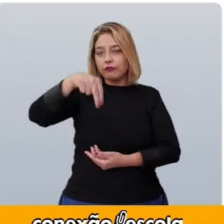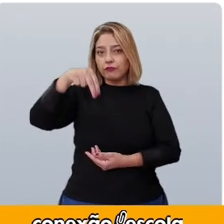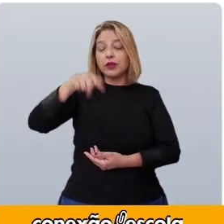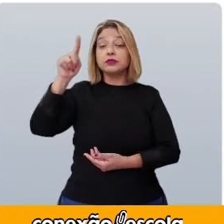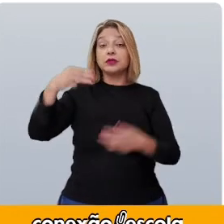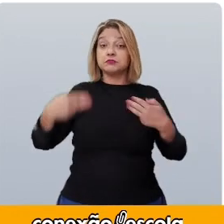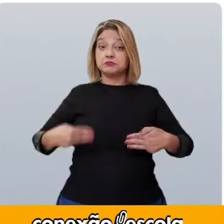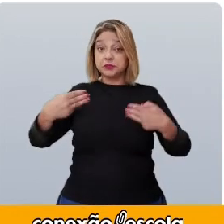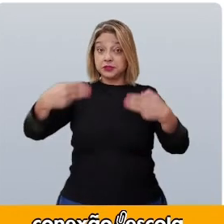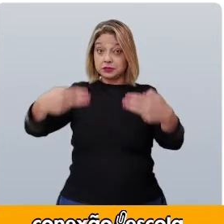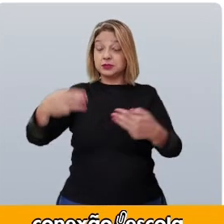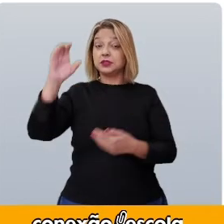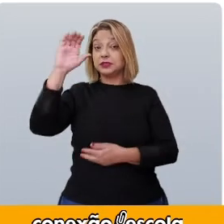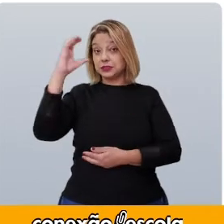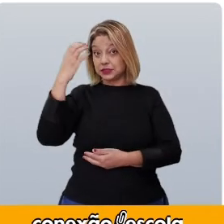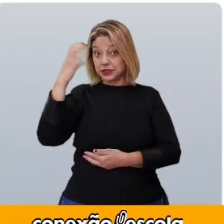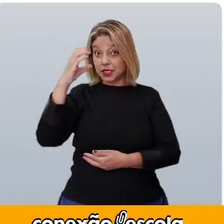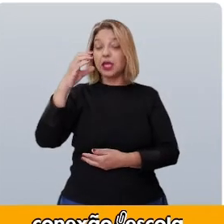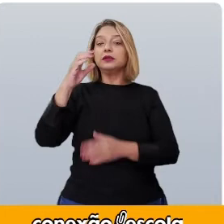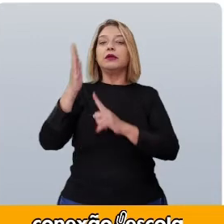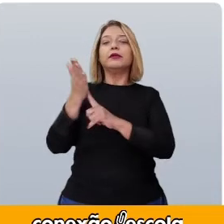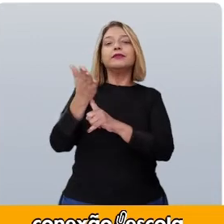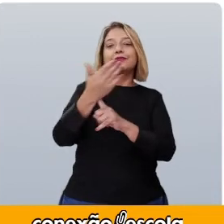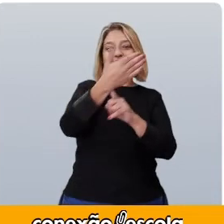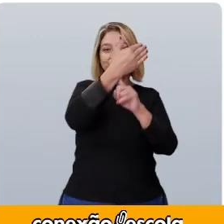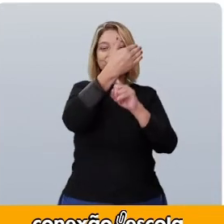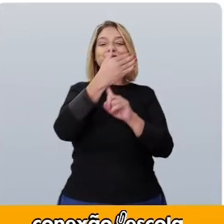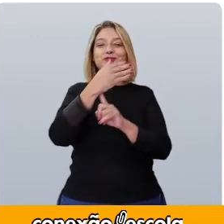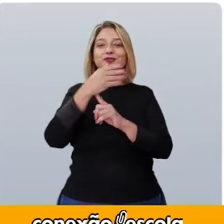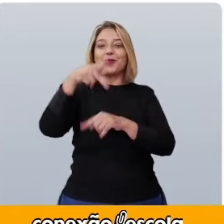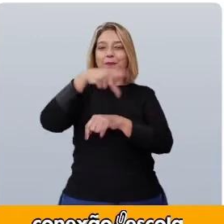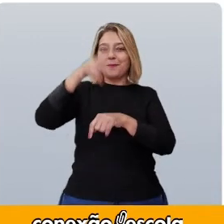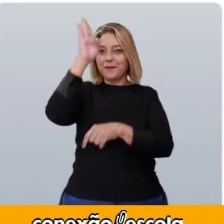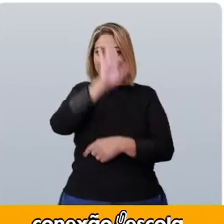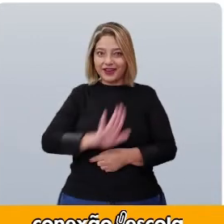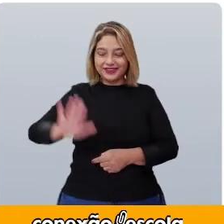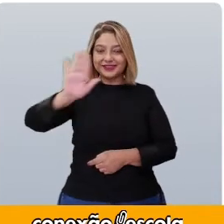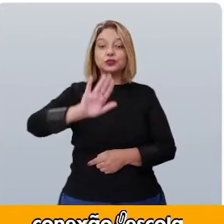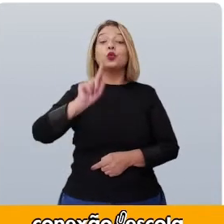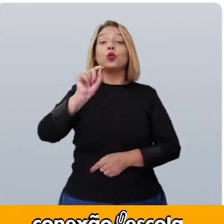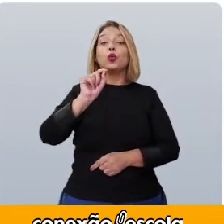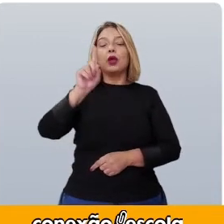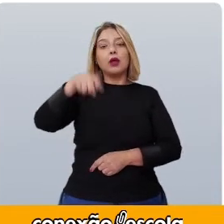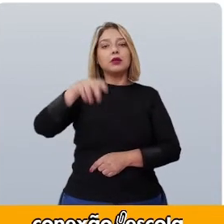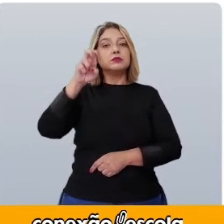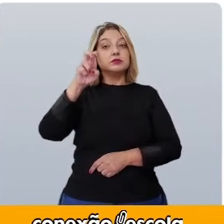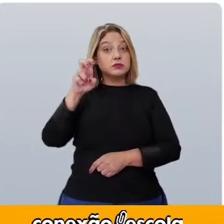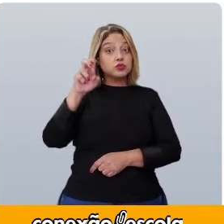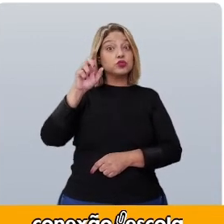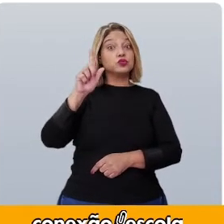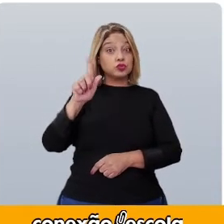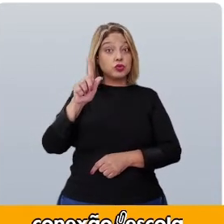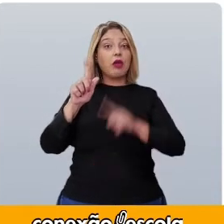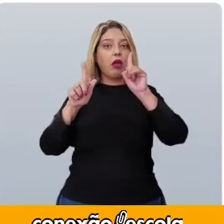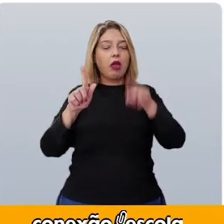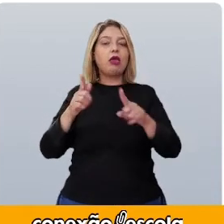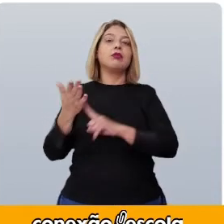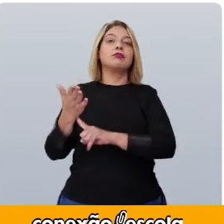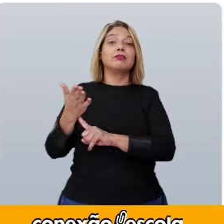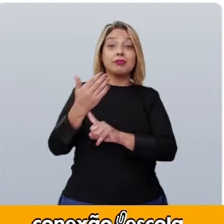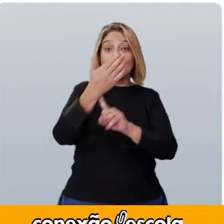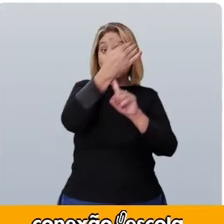da Ciência e Tecnologia do país. O 5G é uma tecnologia que oferece